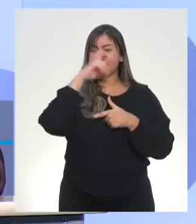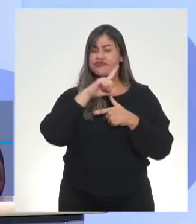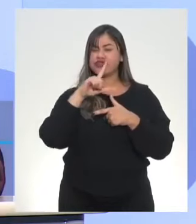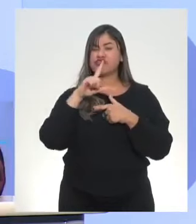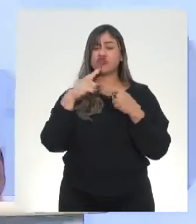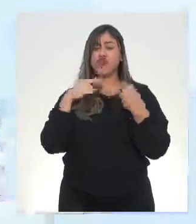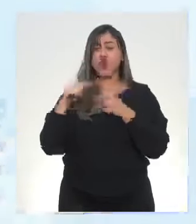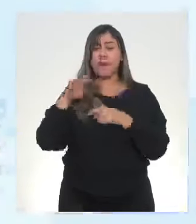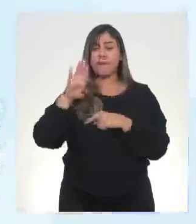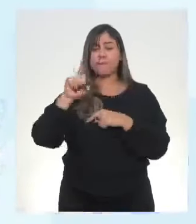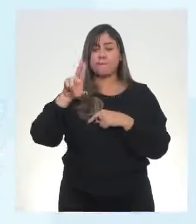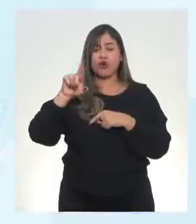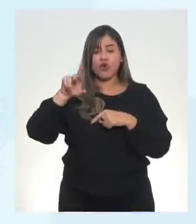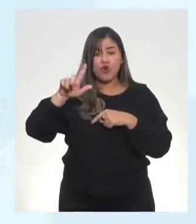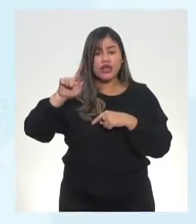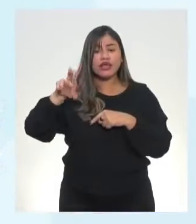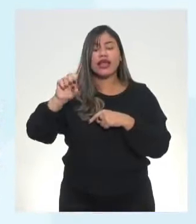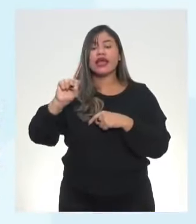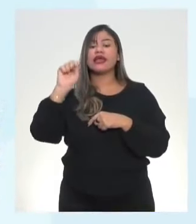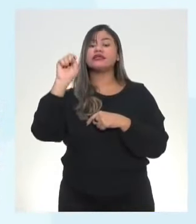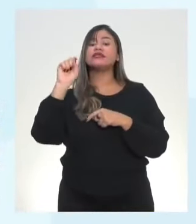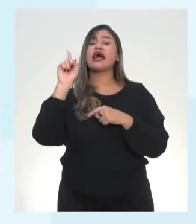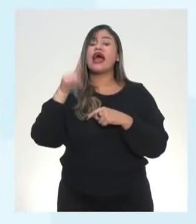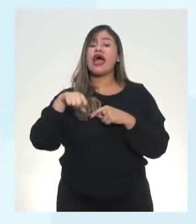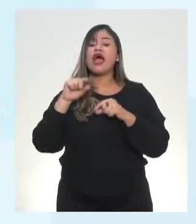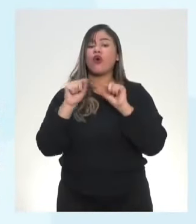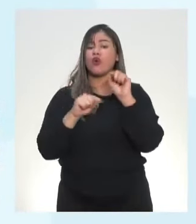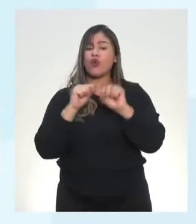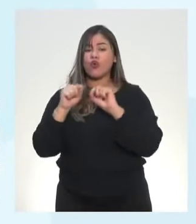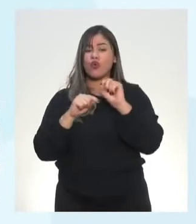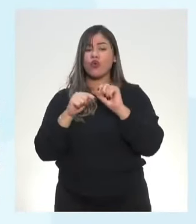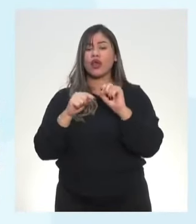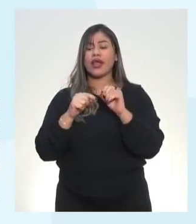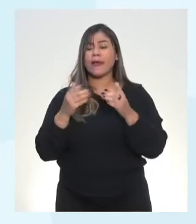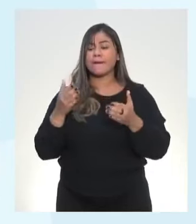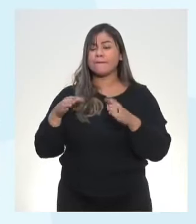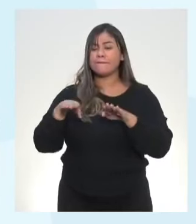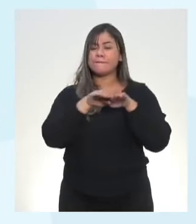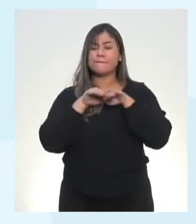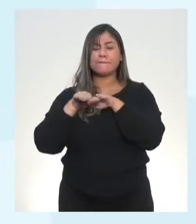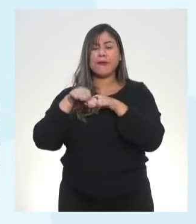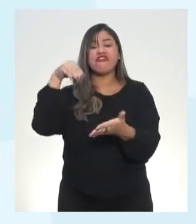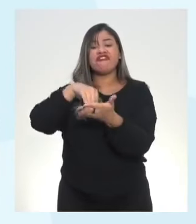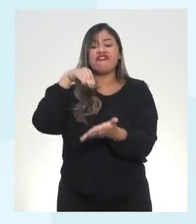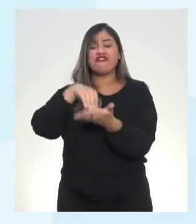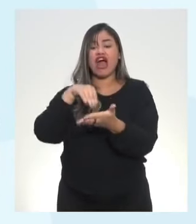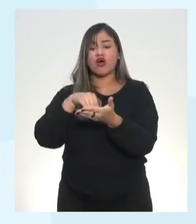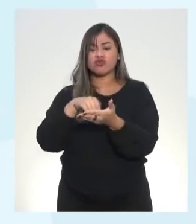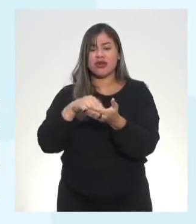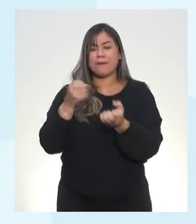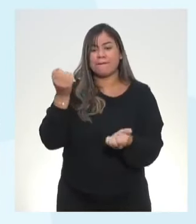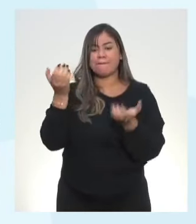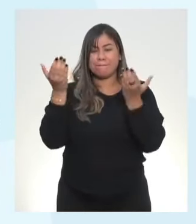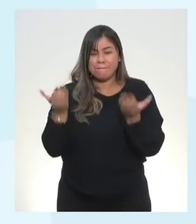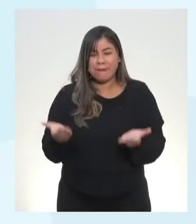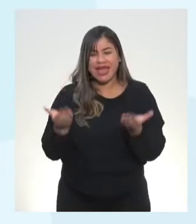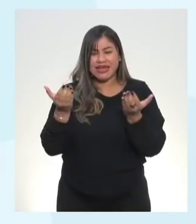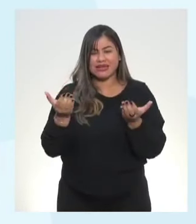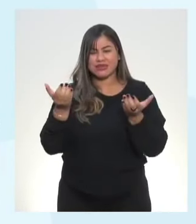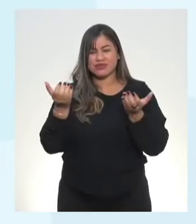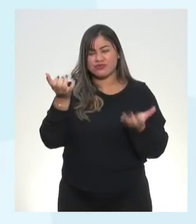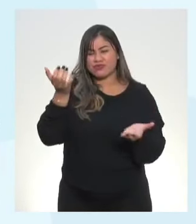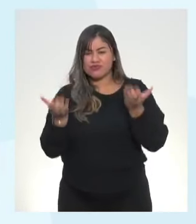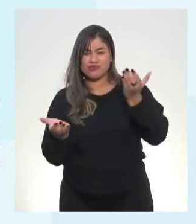nossa tela, é a falta de padronização de pesos e de medidas. Também outro fator